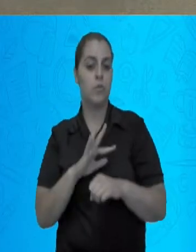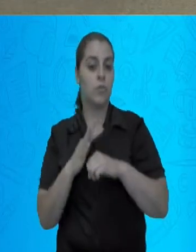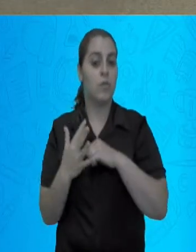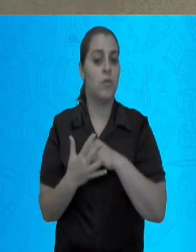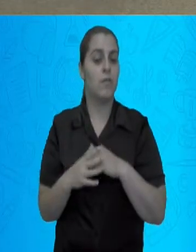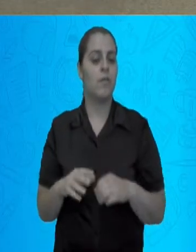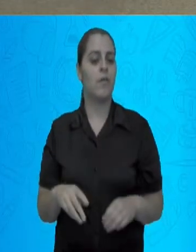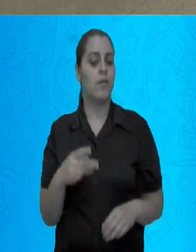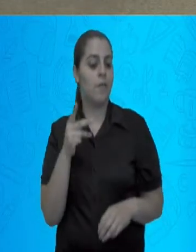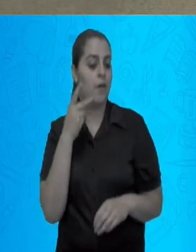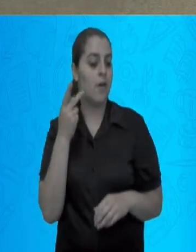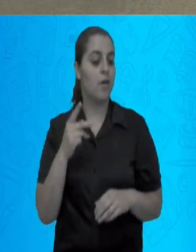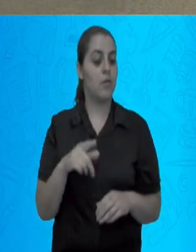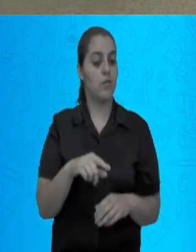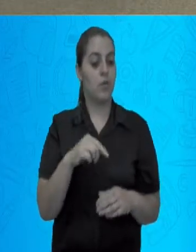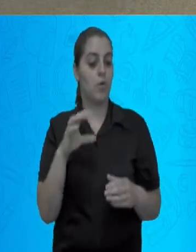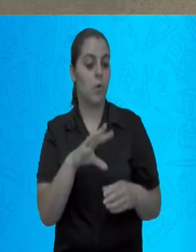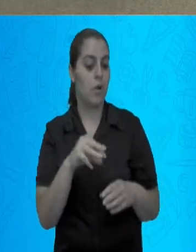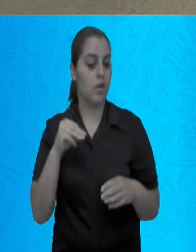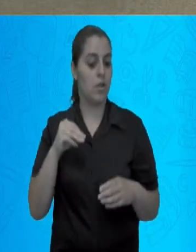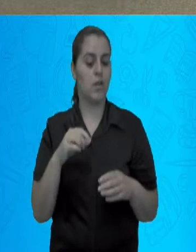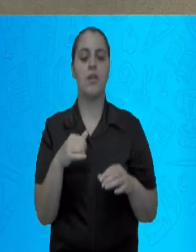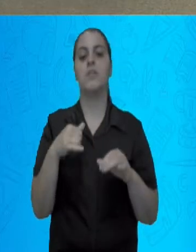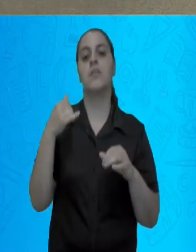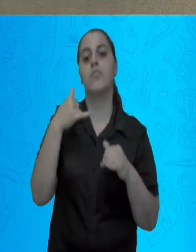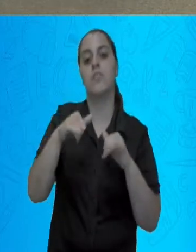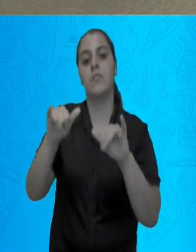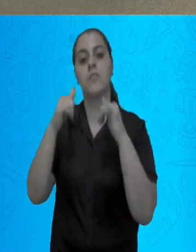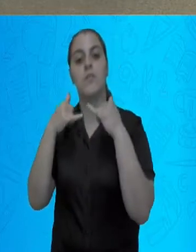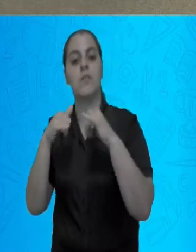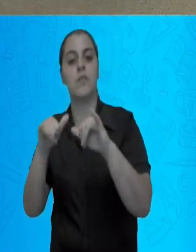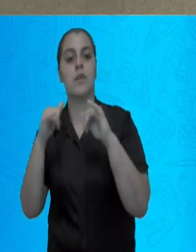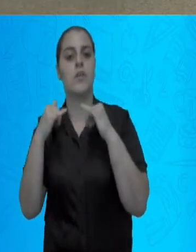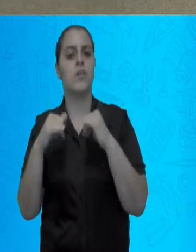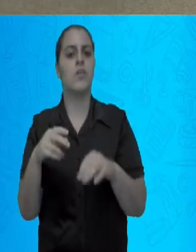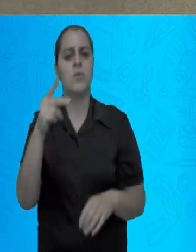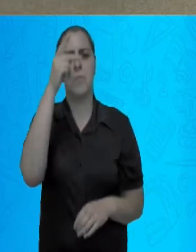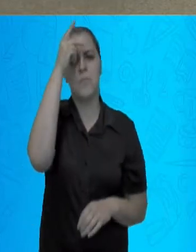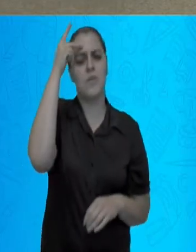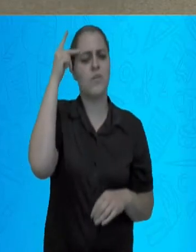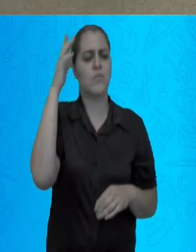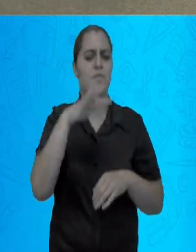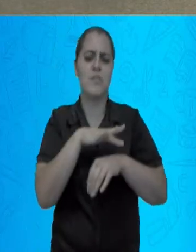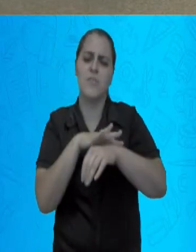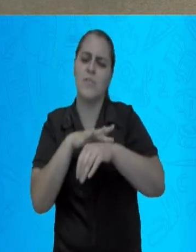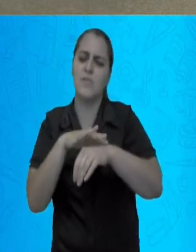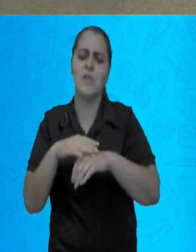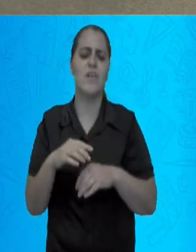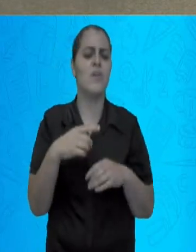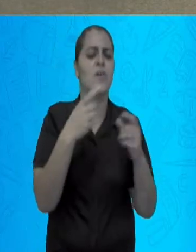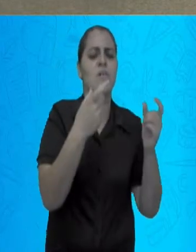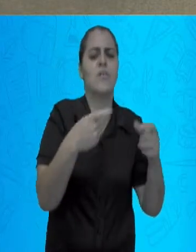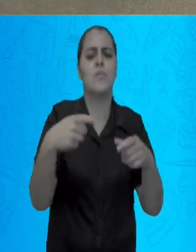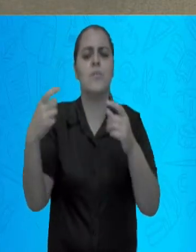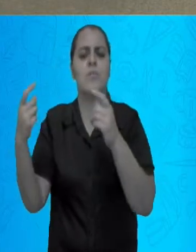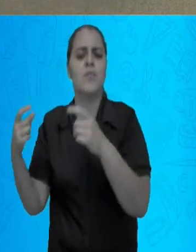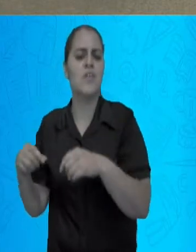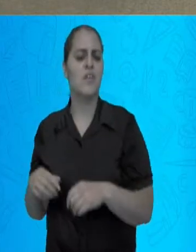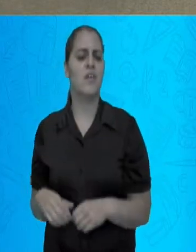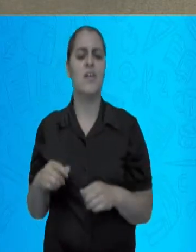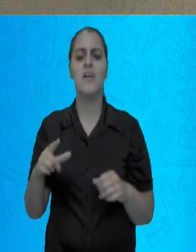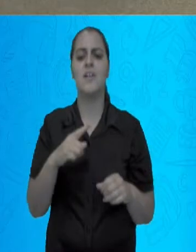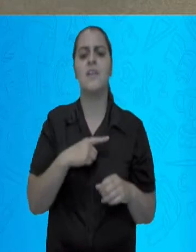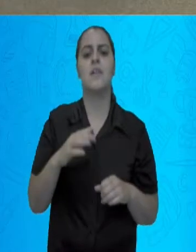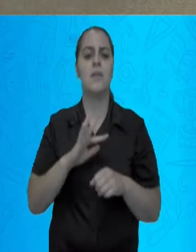os levantamentos de dados, de pessoas, a quantidade de pessoas infectadas, quais as regiões têm mais casos